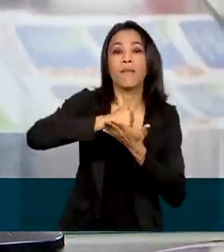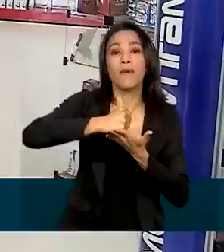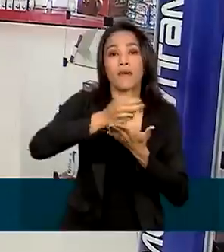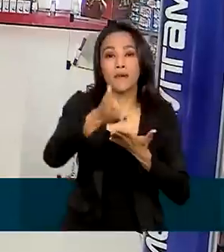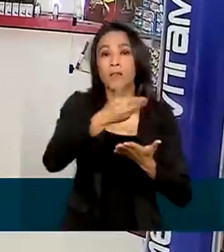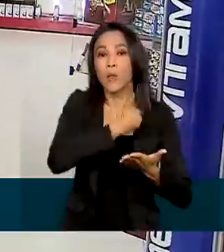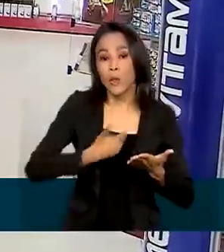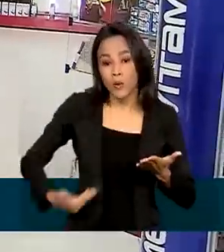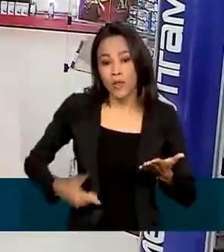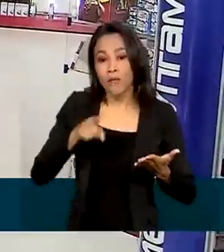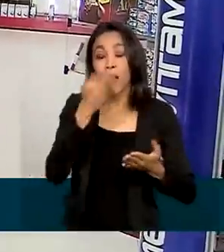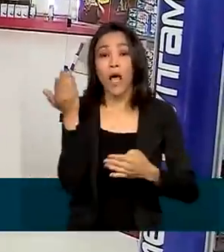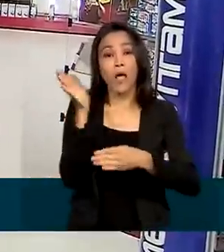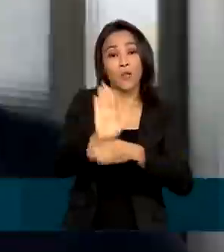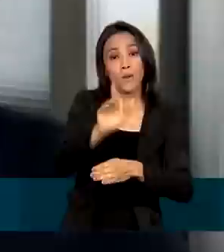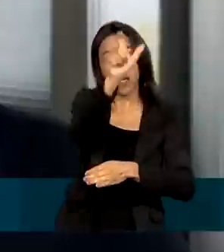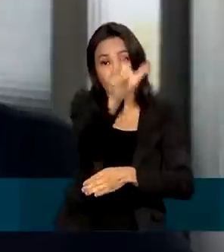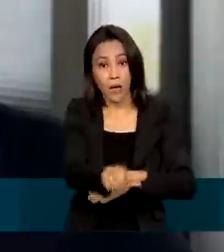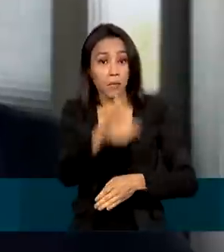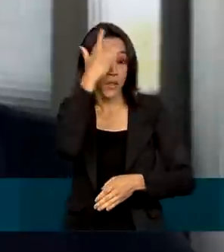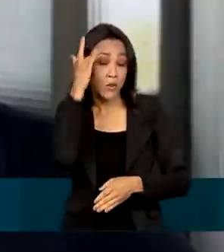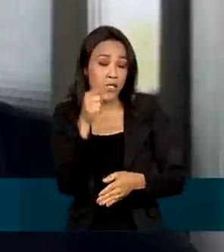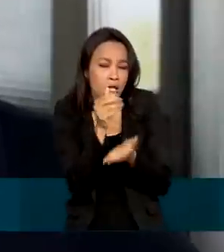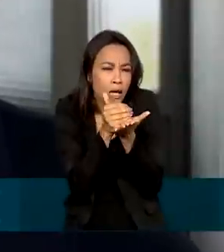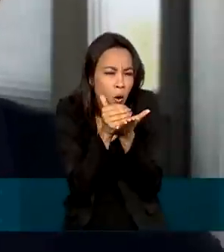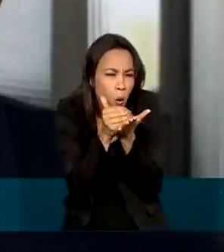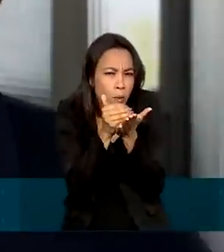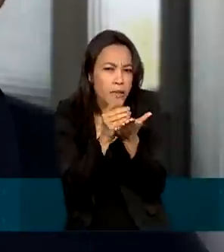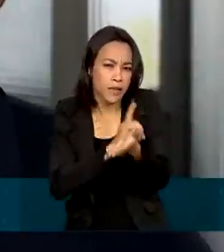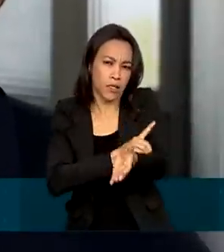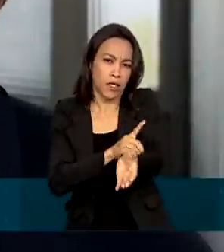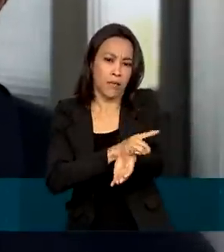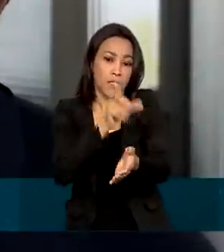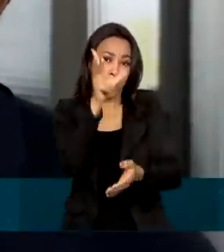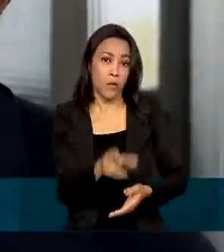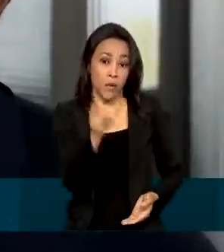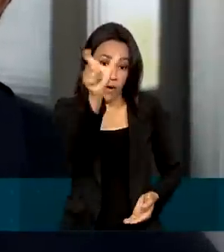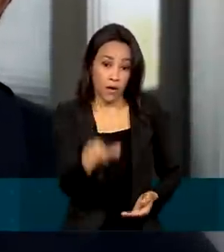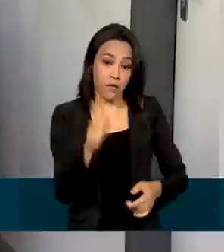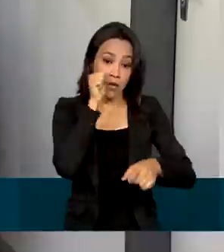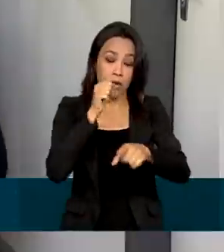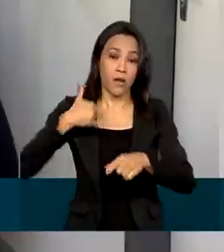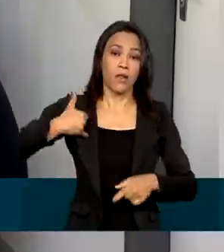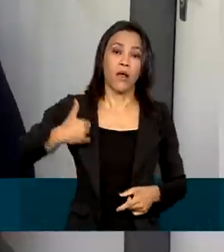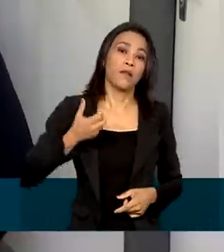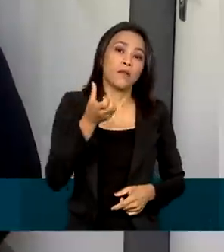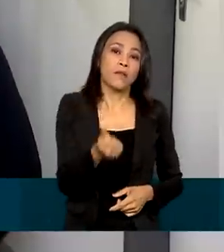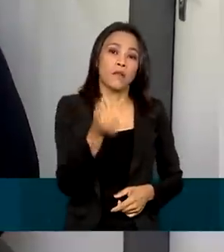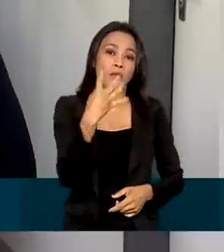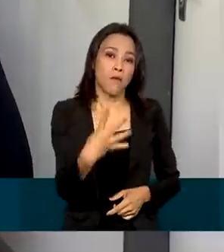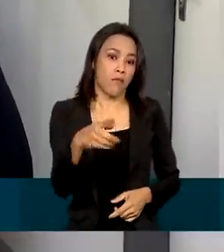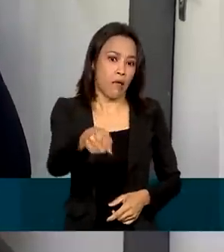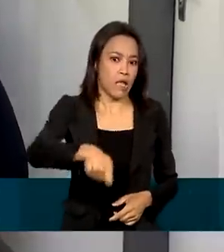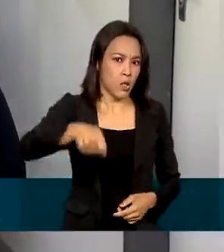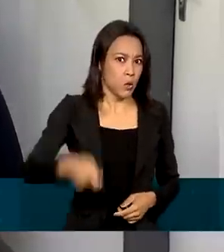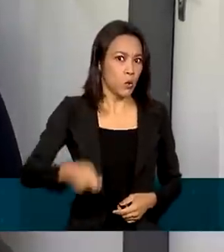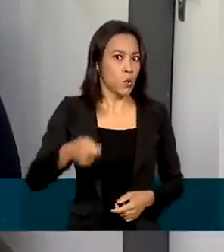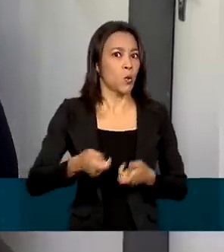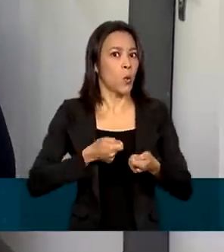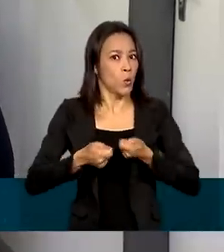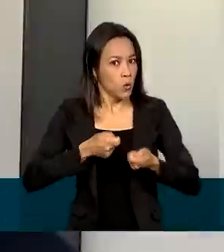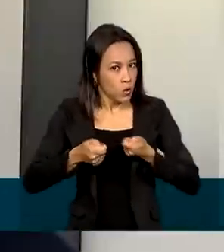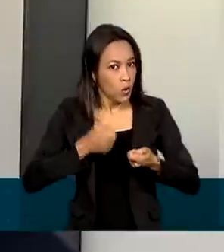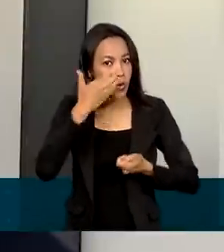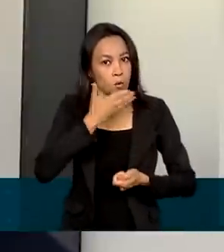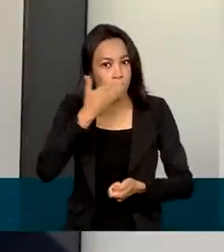para pacientes pré-diabéticos, como a dona Zenita, de 64 anos. Ela é rigorosa no controle da